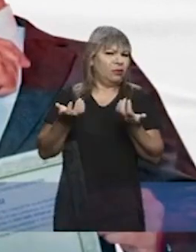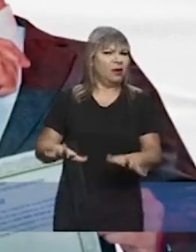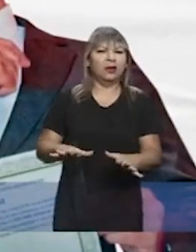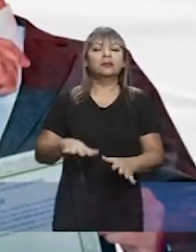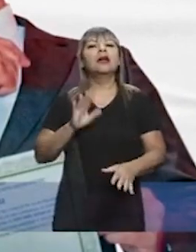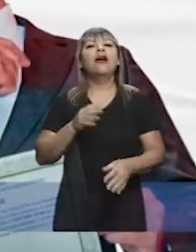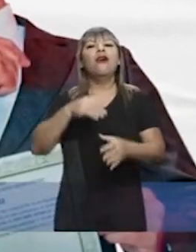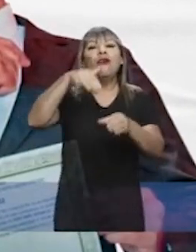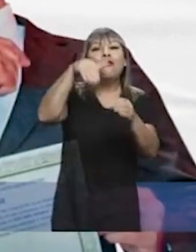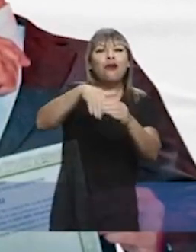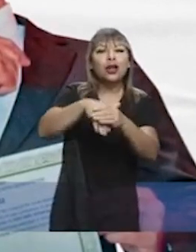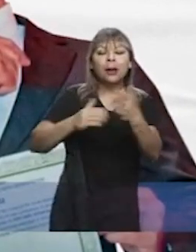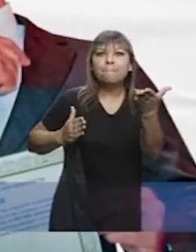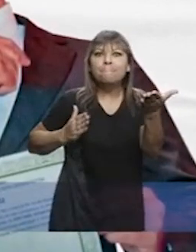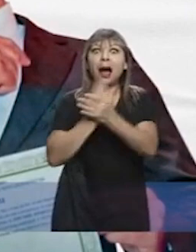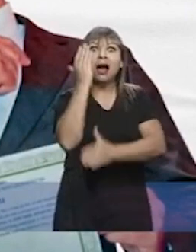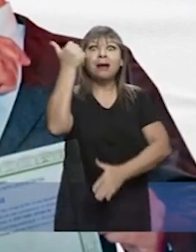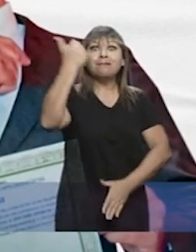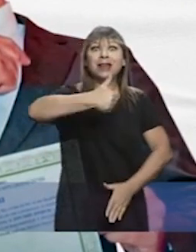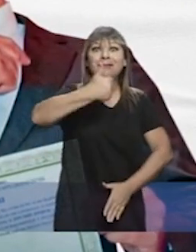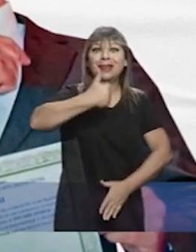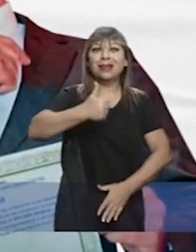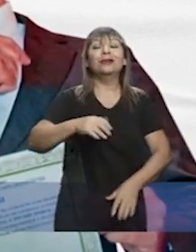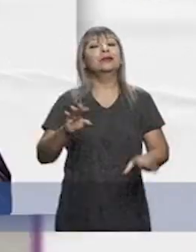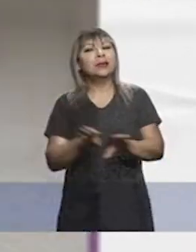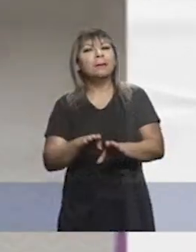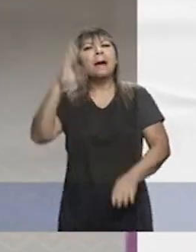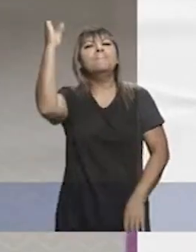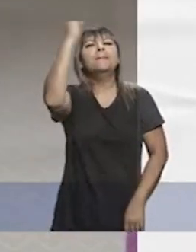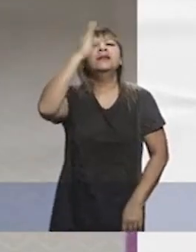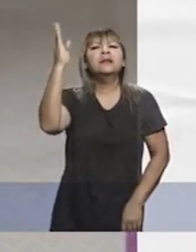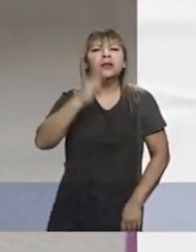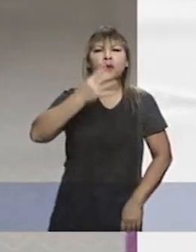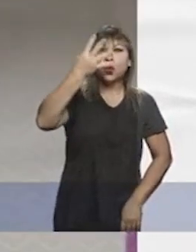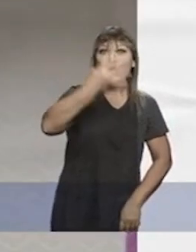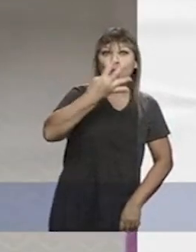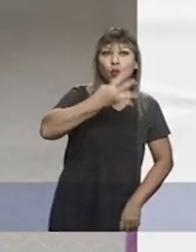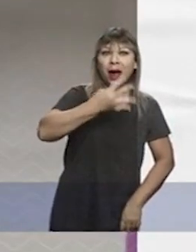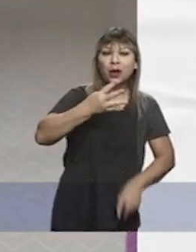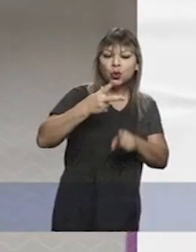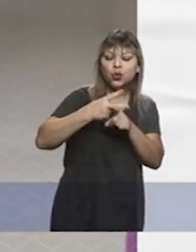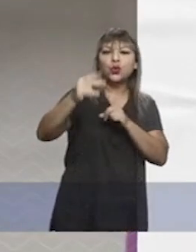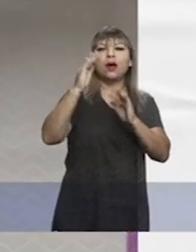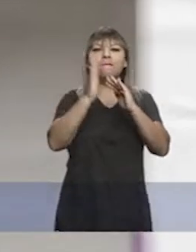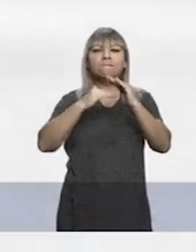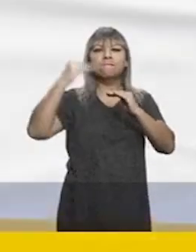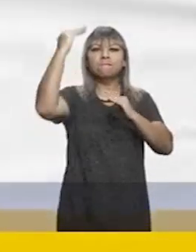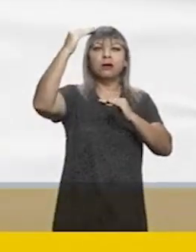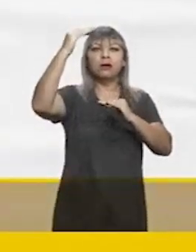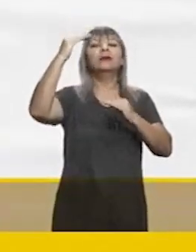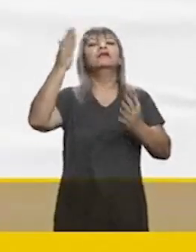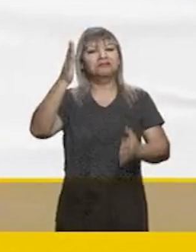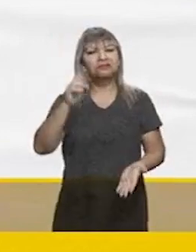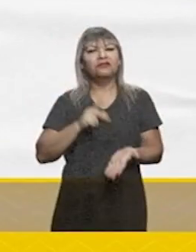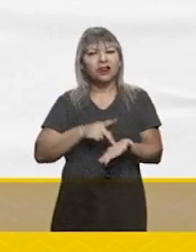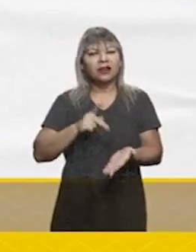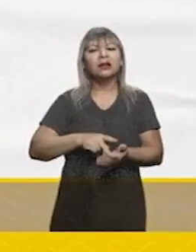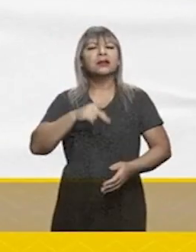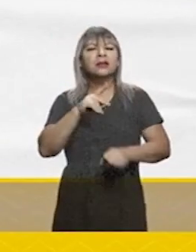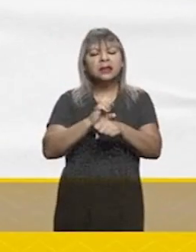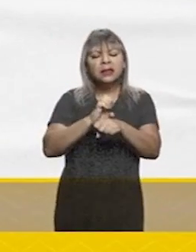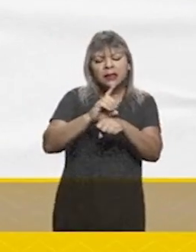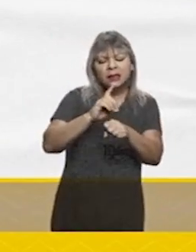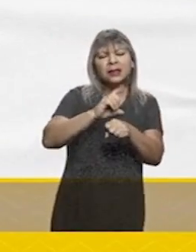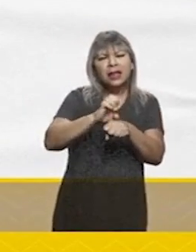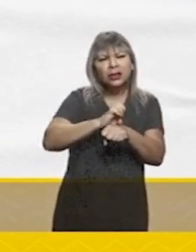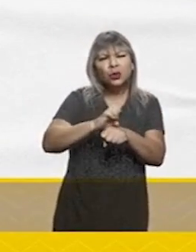o recordista de votos no estado e o quarto mais votado proporcionalmente no Brasil. Contar foi o